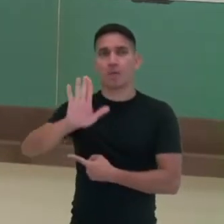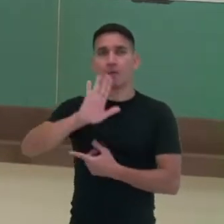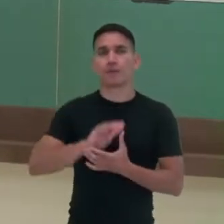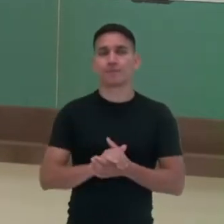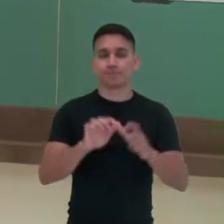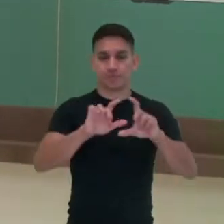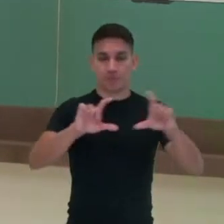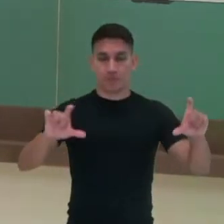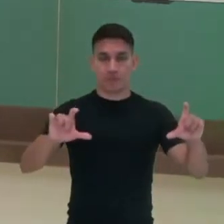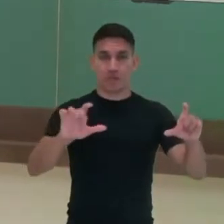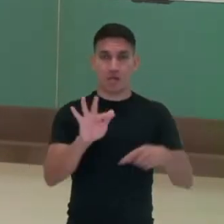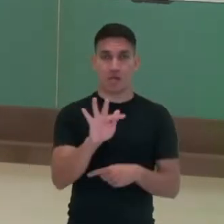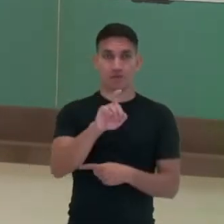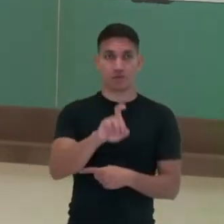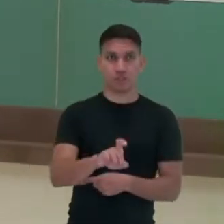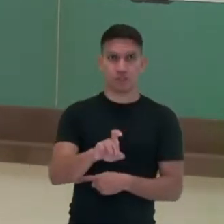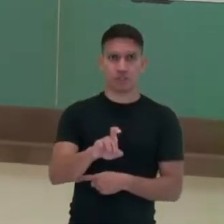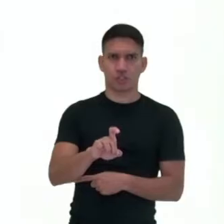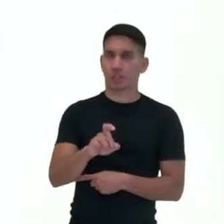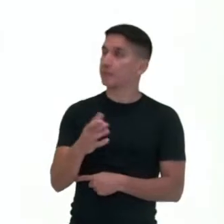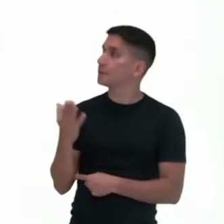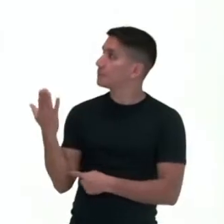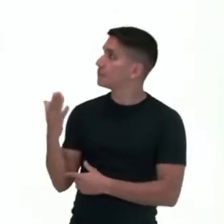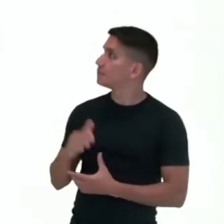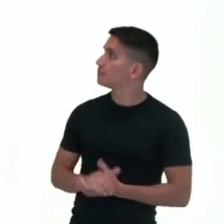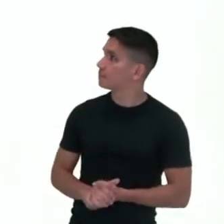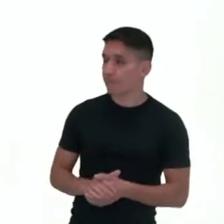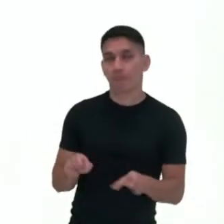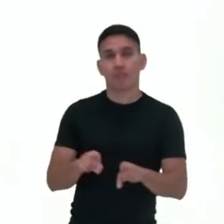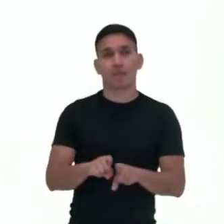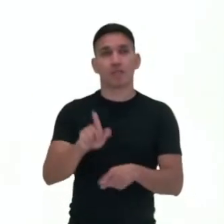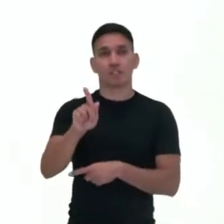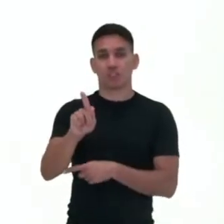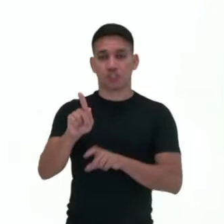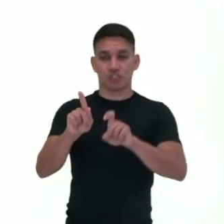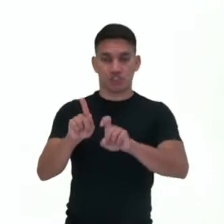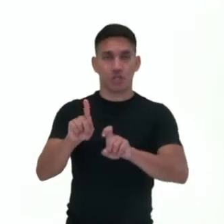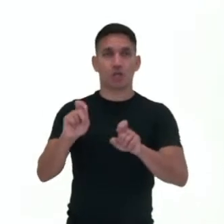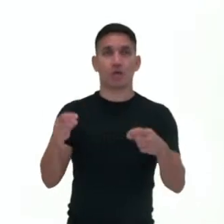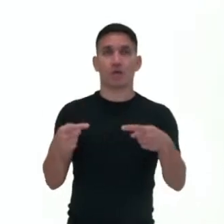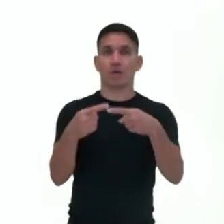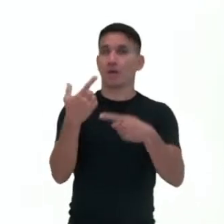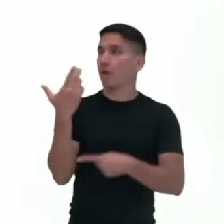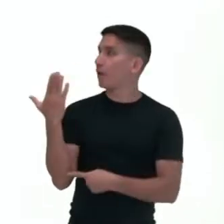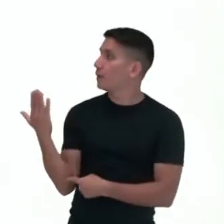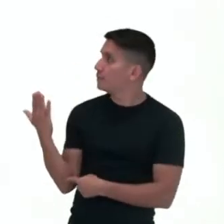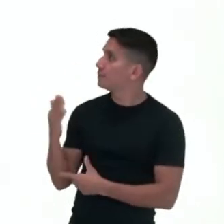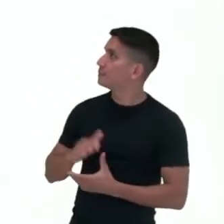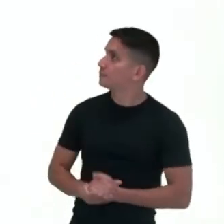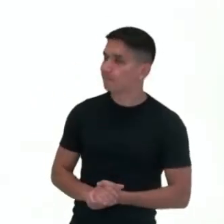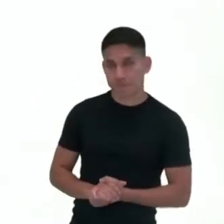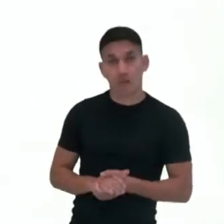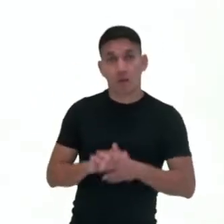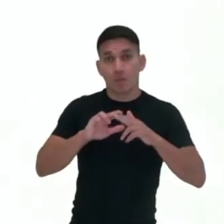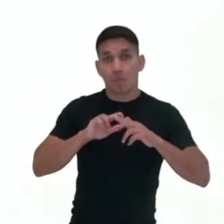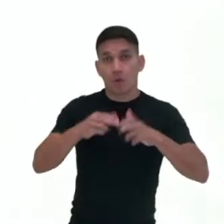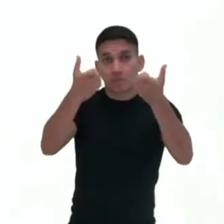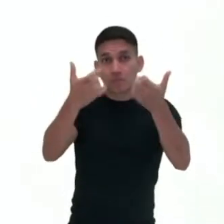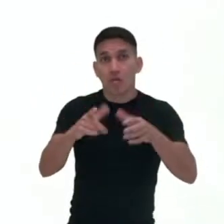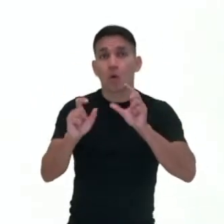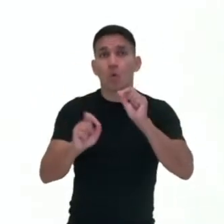f de x igual a elevado na x e g de x igual a log de x na base a. Então nós vamos ver